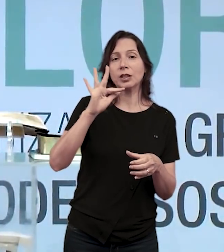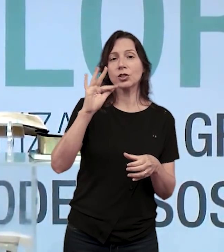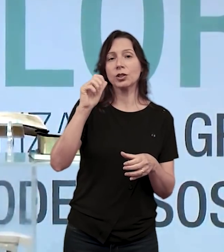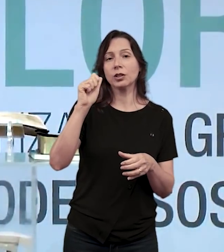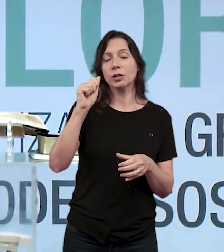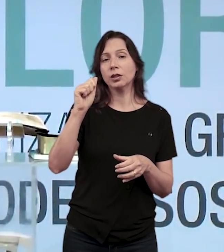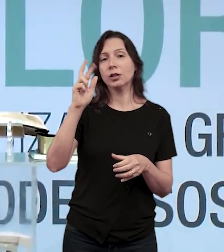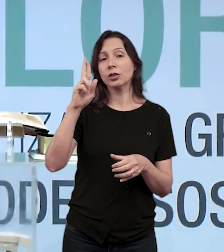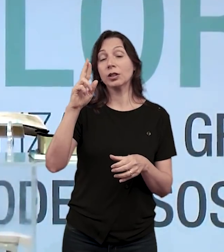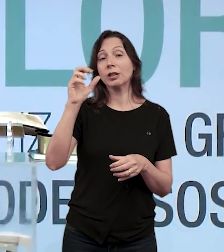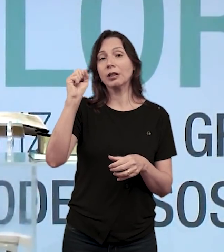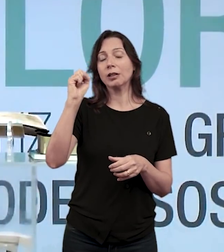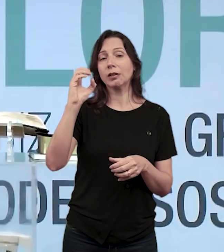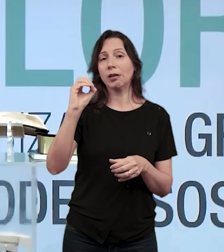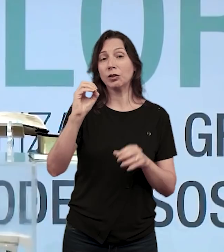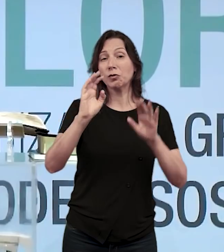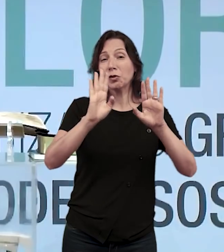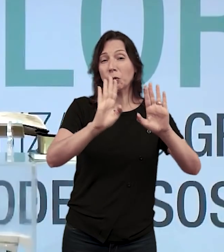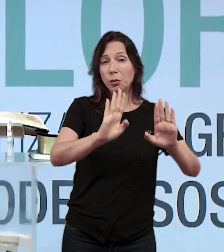anos no esquecimento.